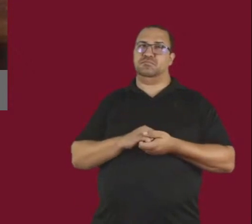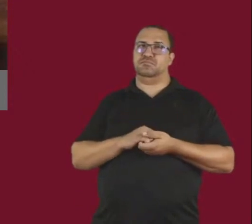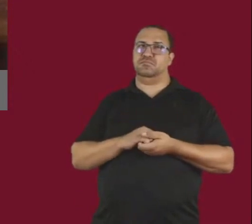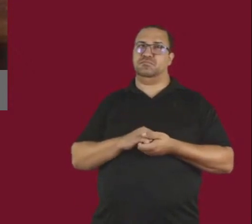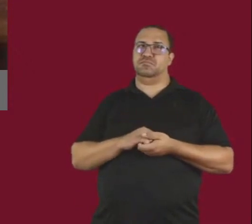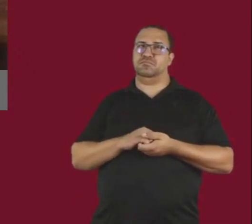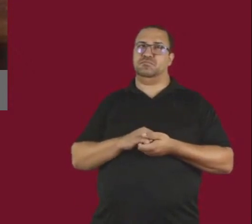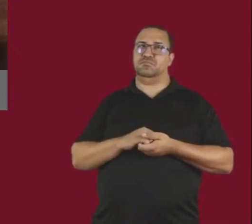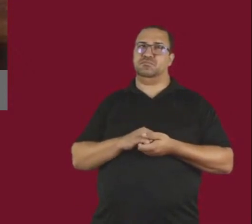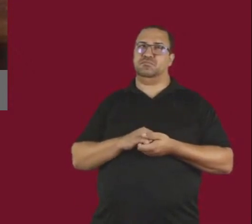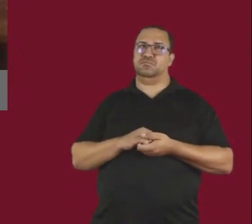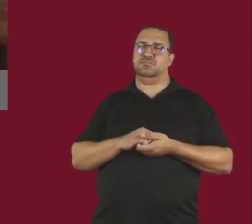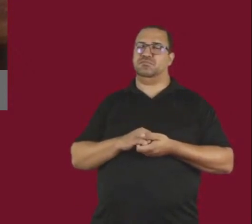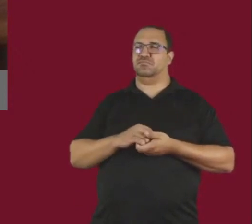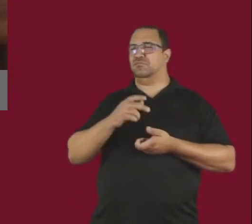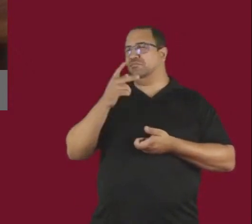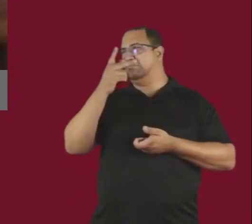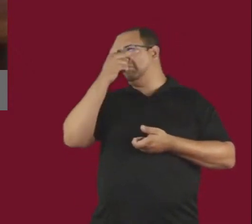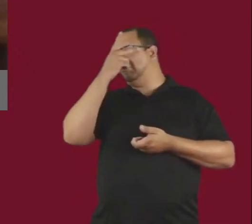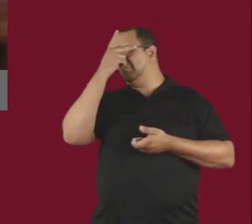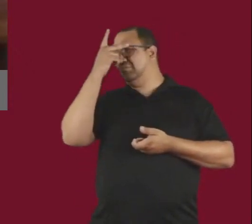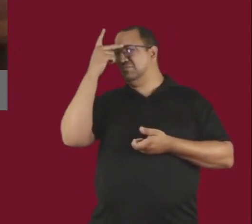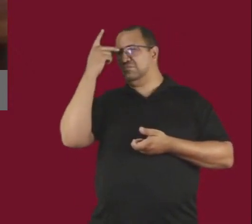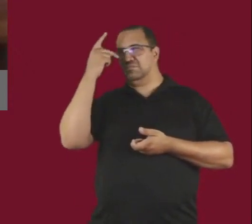foram sequestradas,